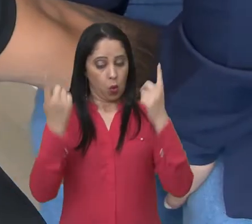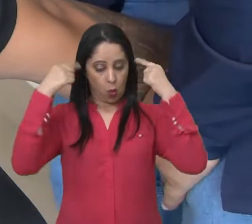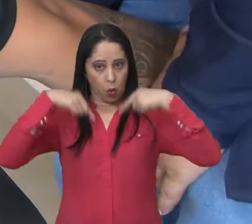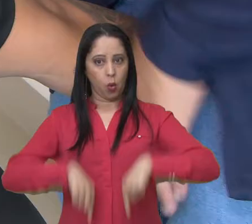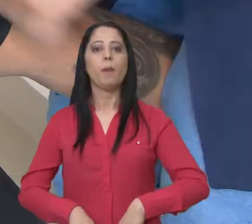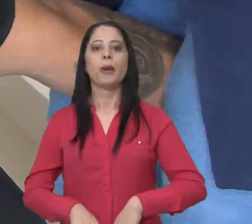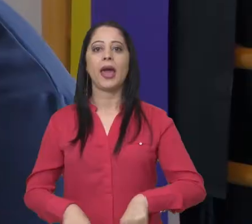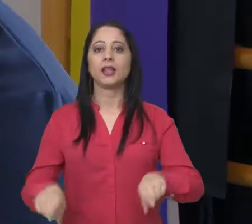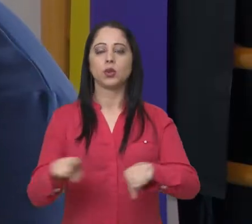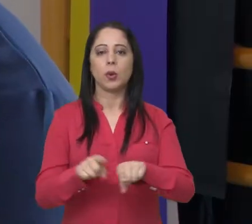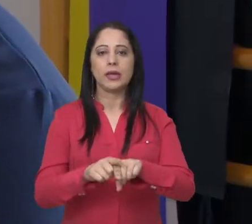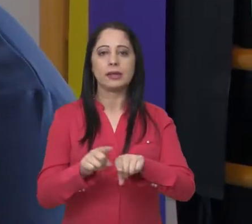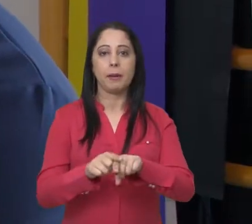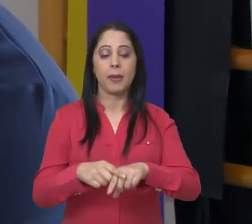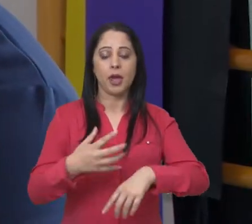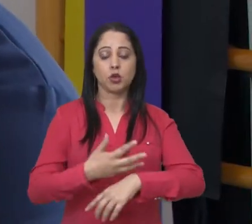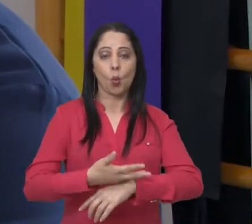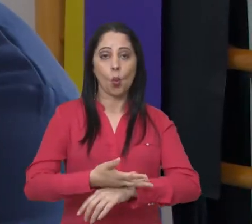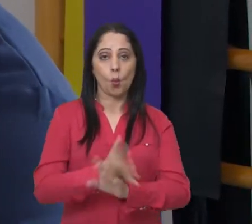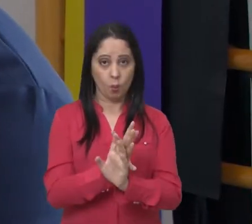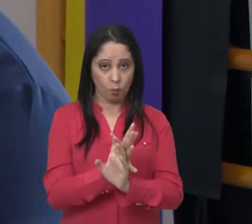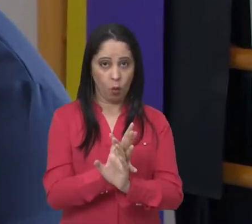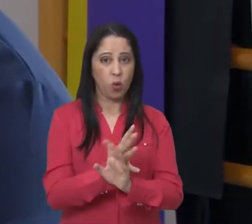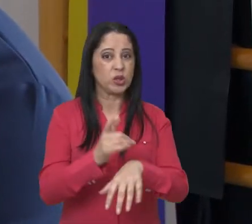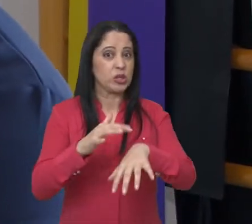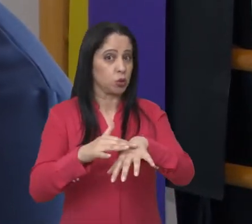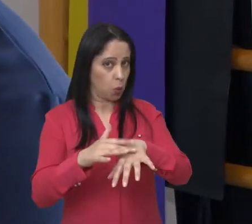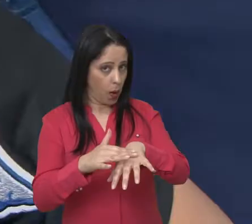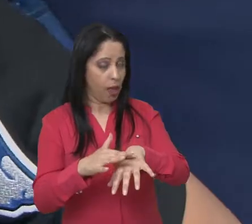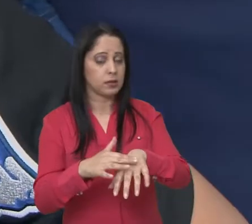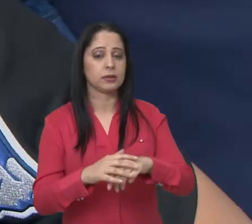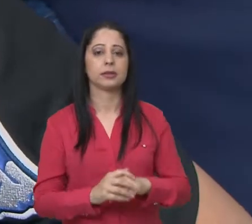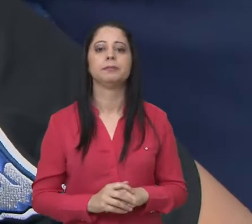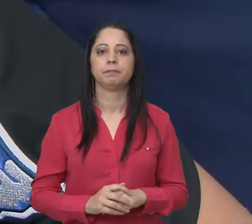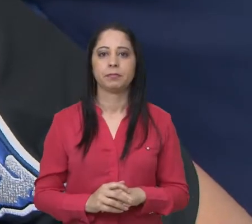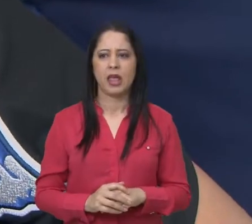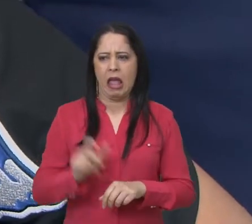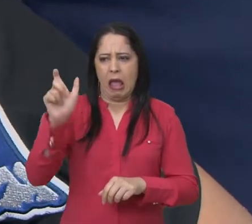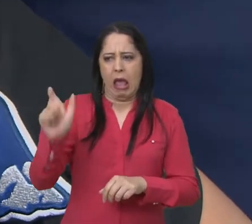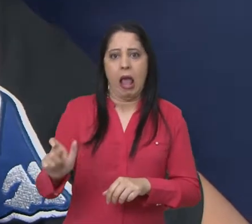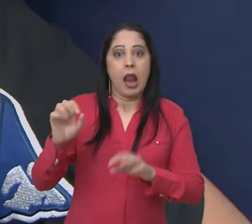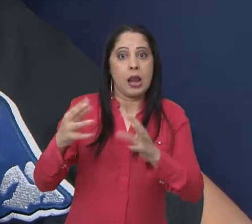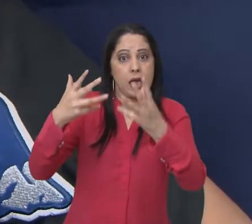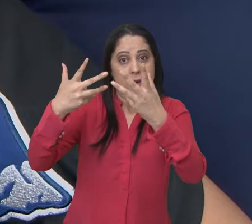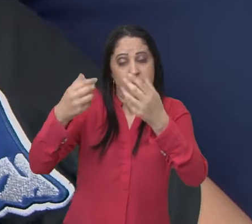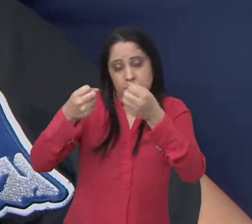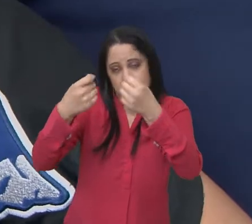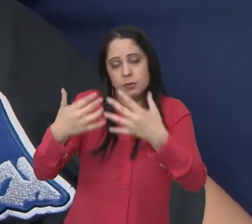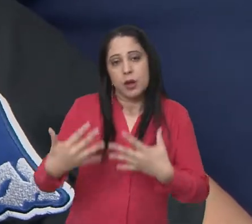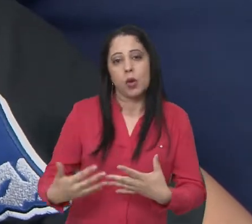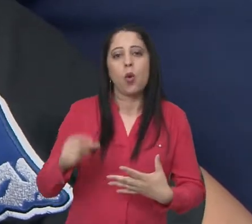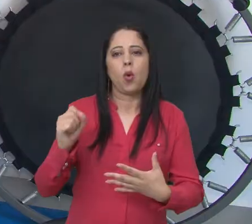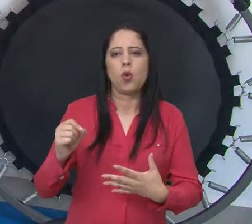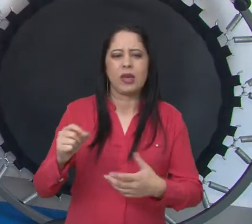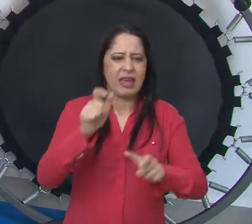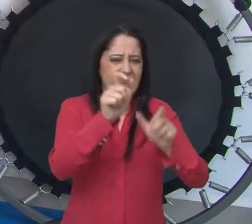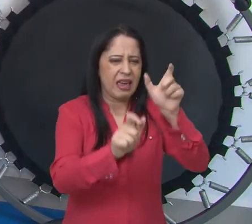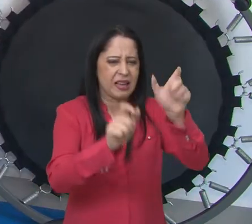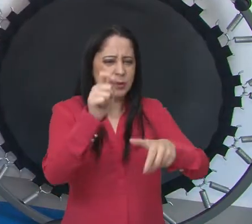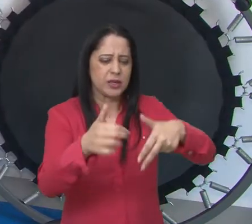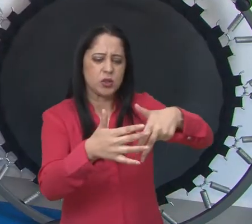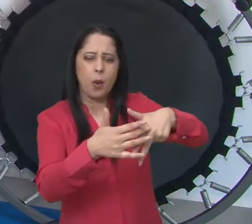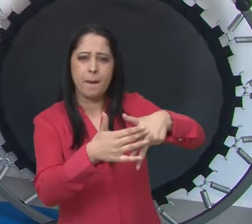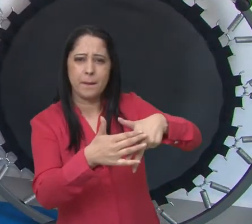doenças ortopédicas. O fisioterapeuta Igor Santana contou que a grande demanda de atendimento é com pacientes